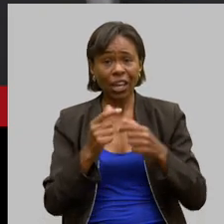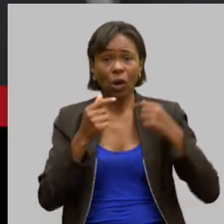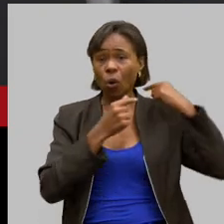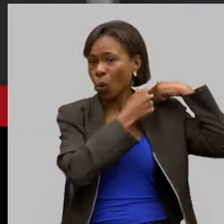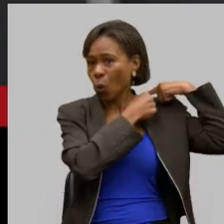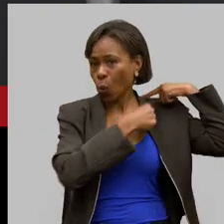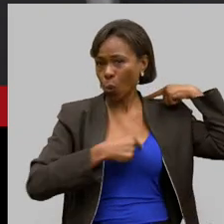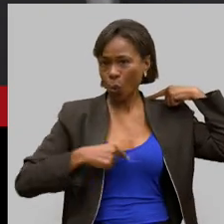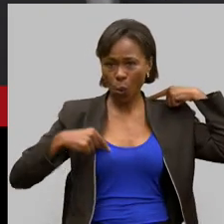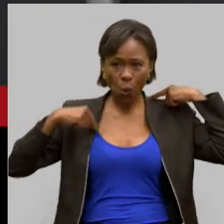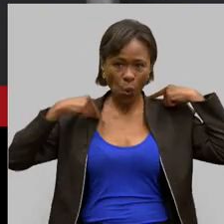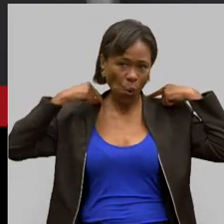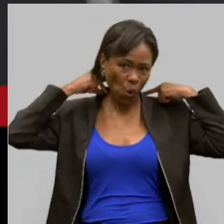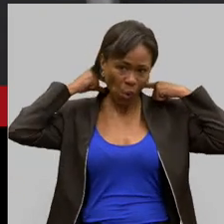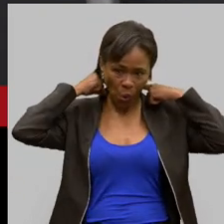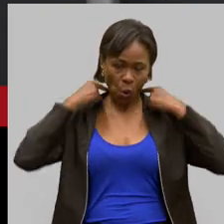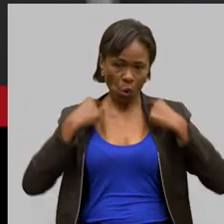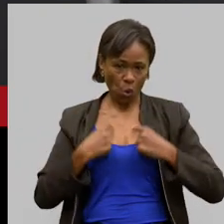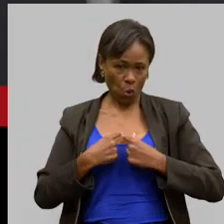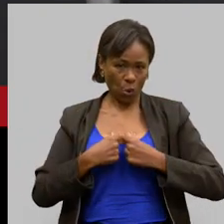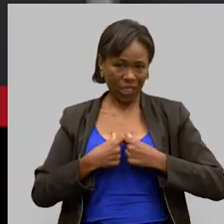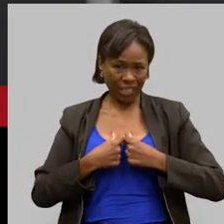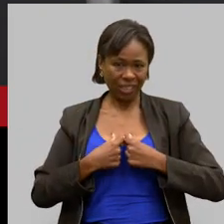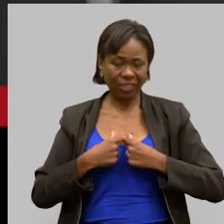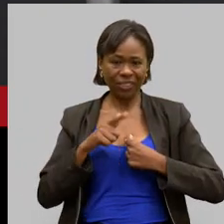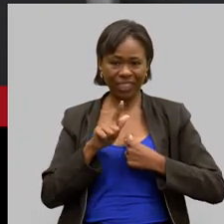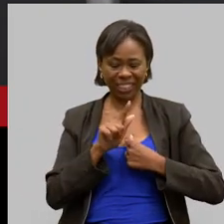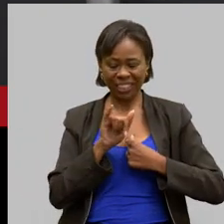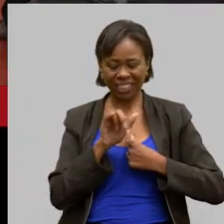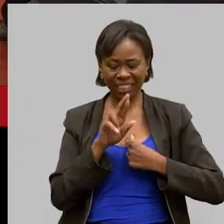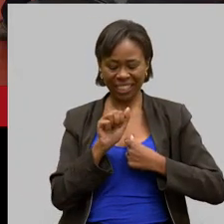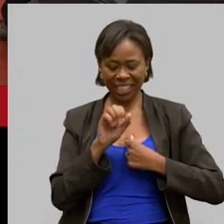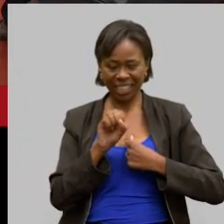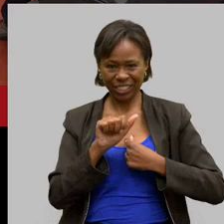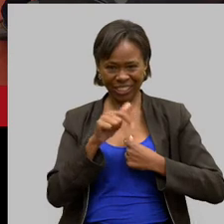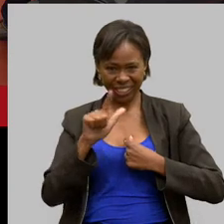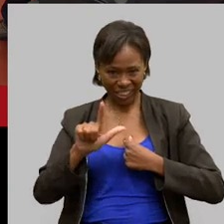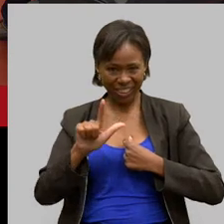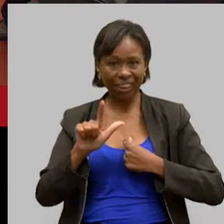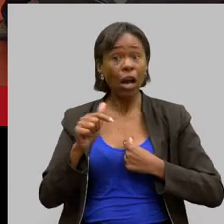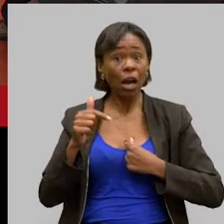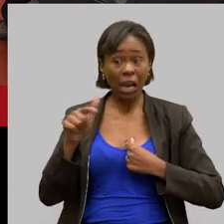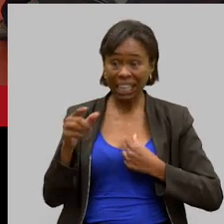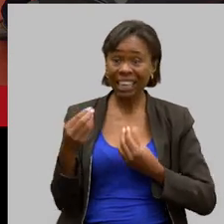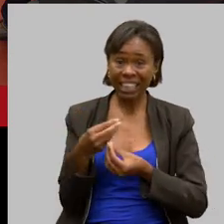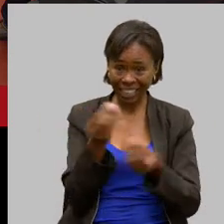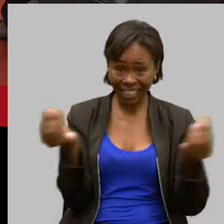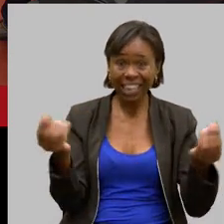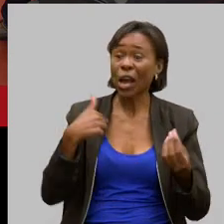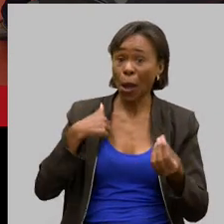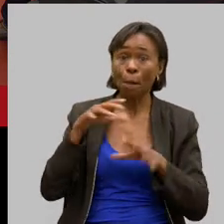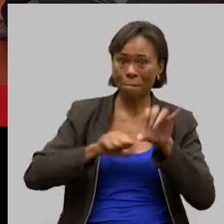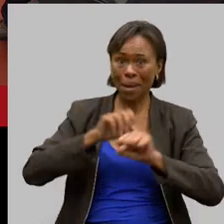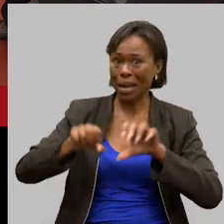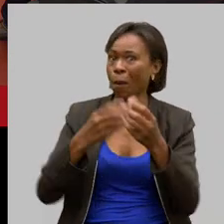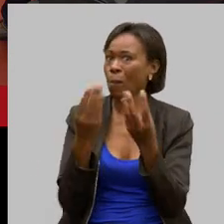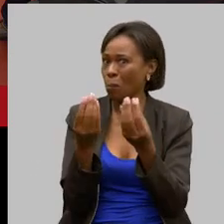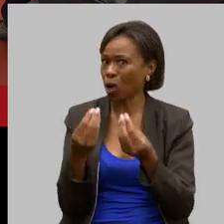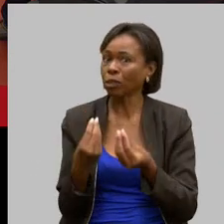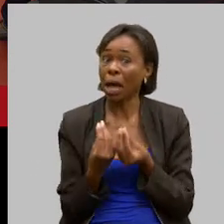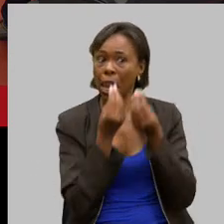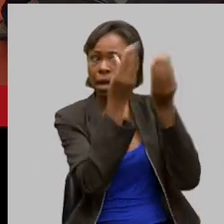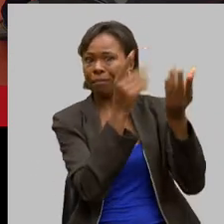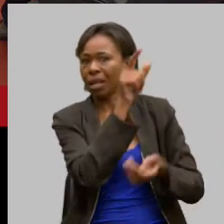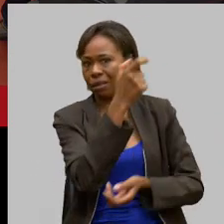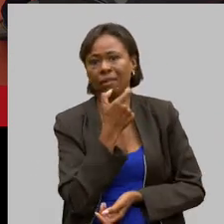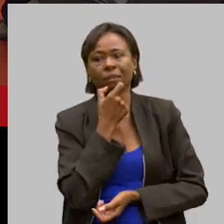entregue aqui nessa audiência inclusive Deputado peguei um monte para levar lá para Nova Lima porque o que o prefeito não faz a gente corre atrás Obrigada viu e